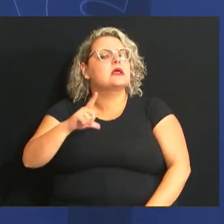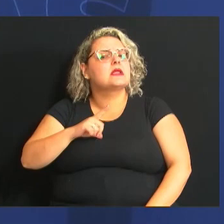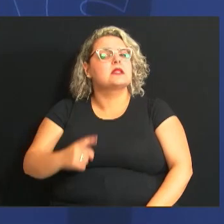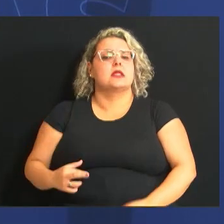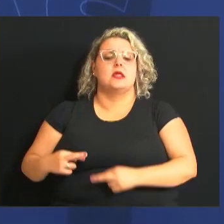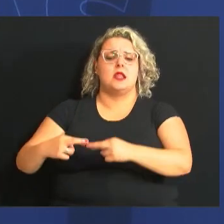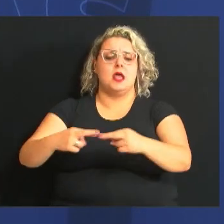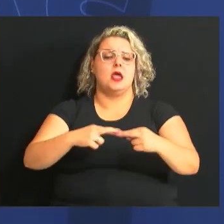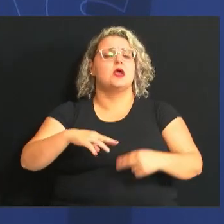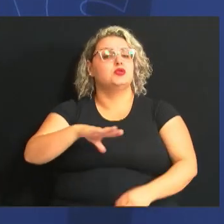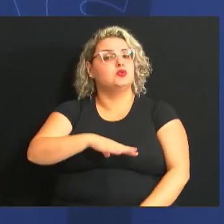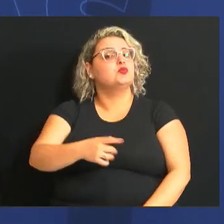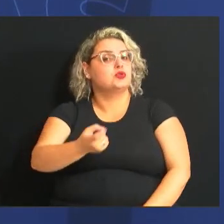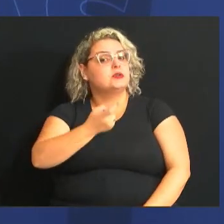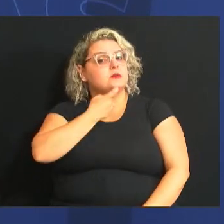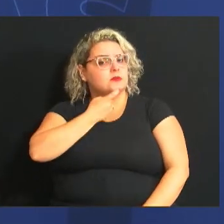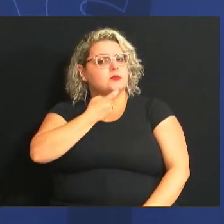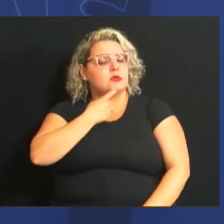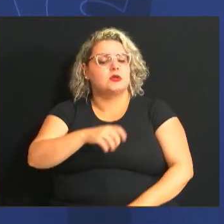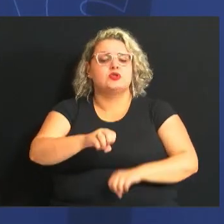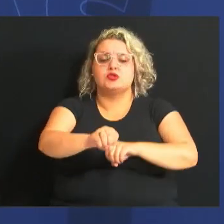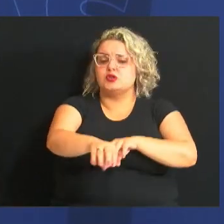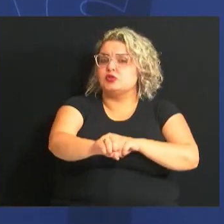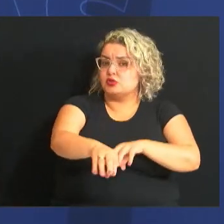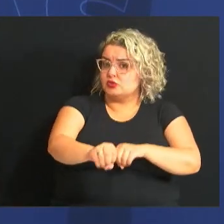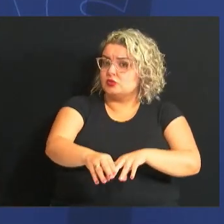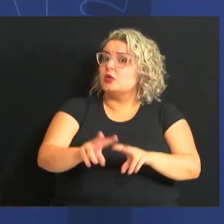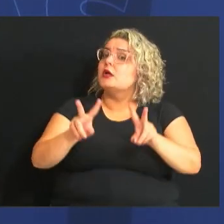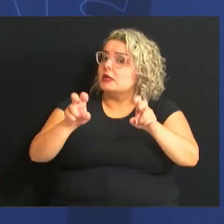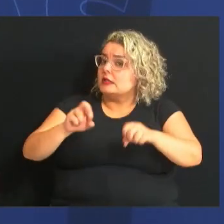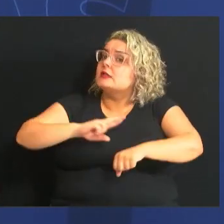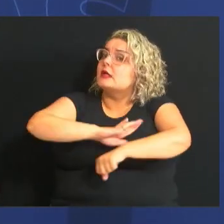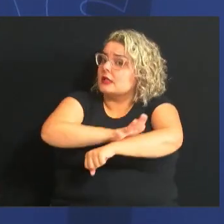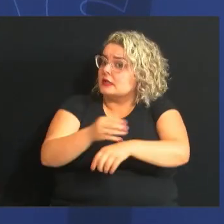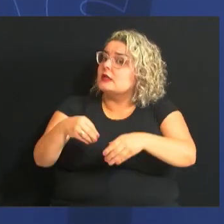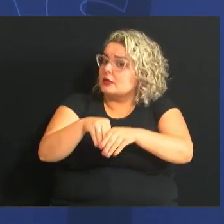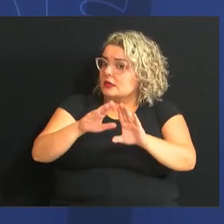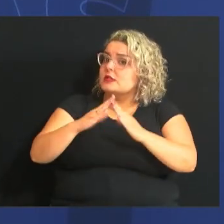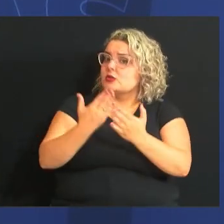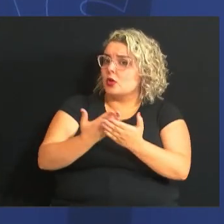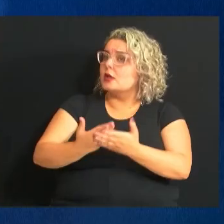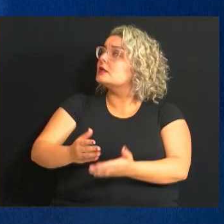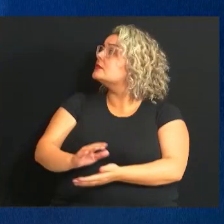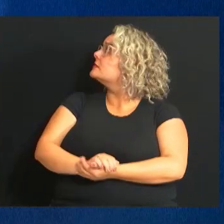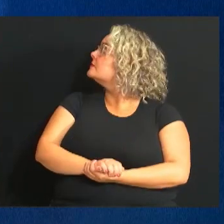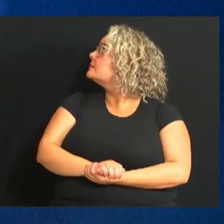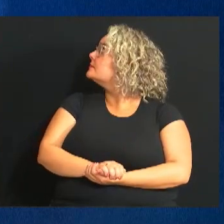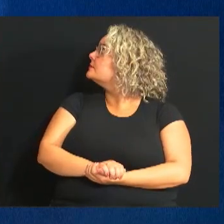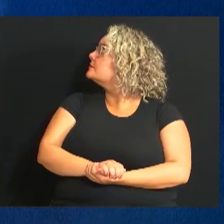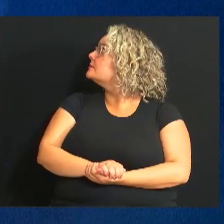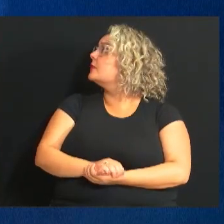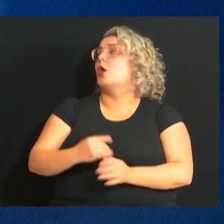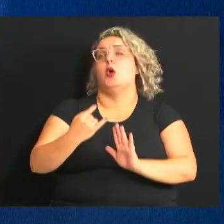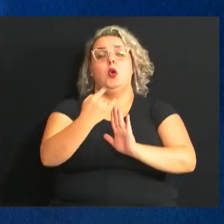Educação a respeito dos casos de racismo nas escolas. O documento